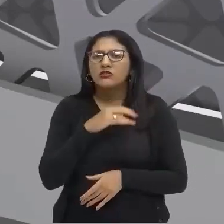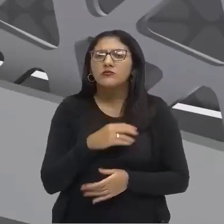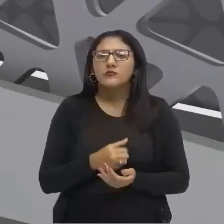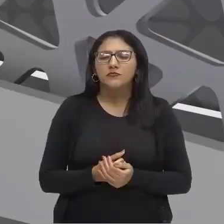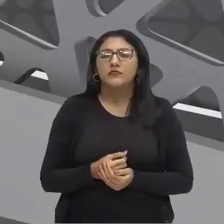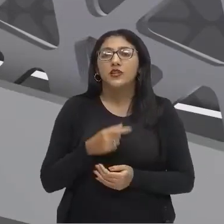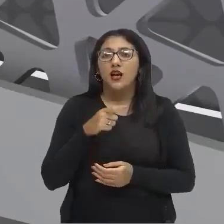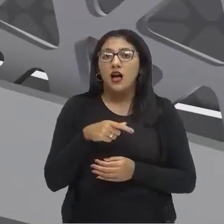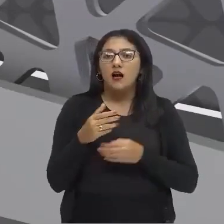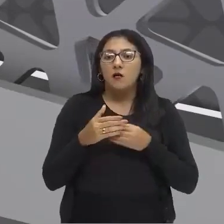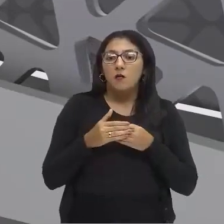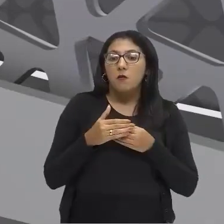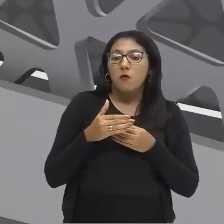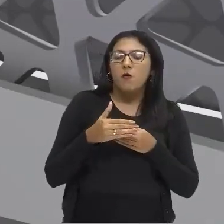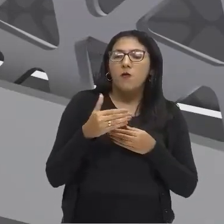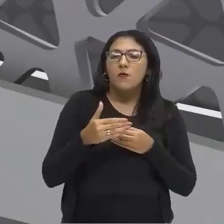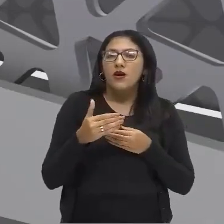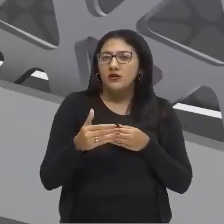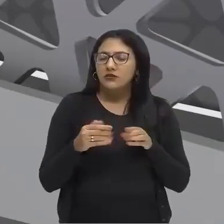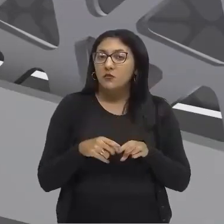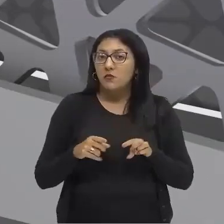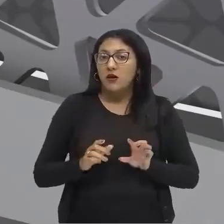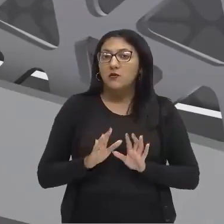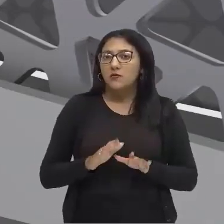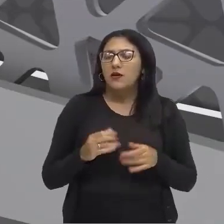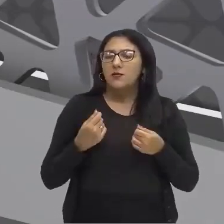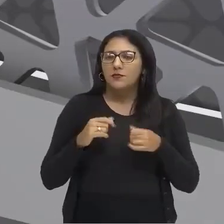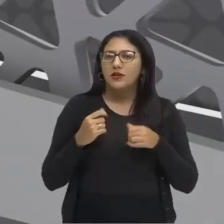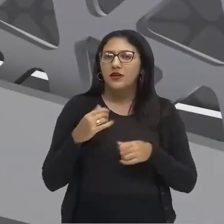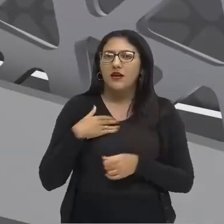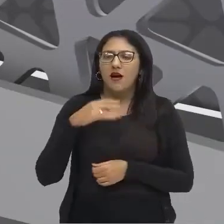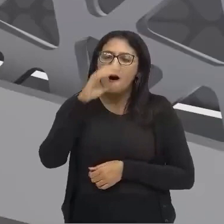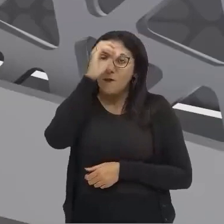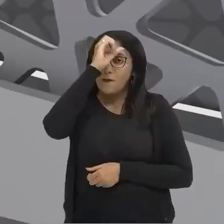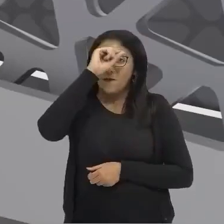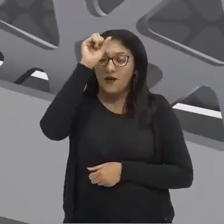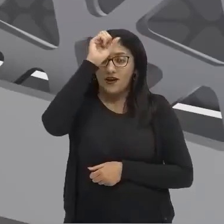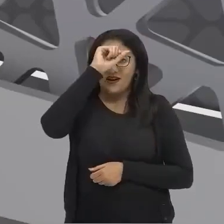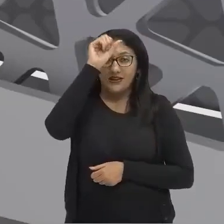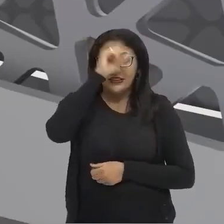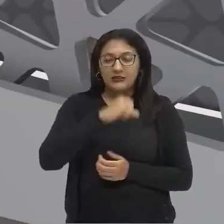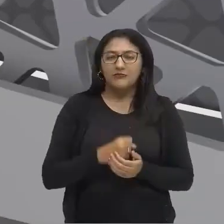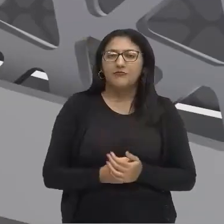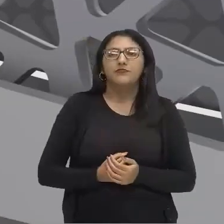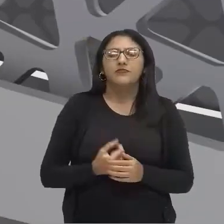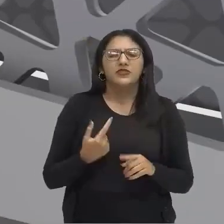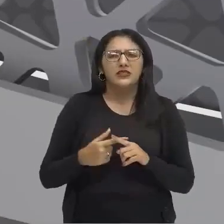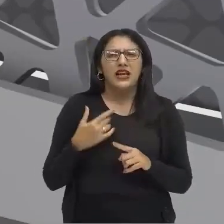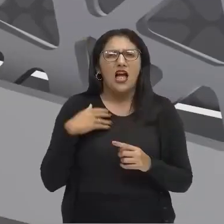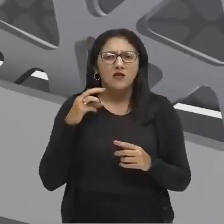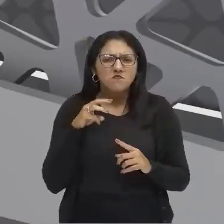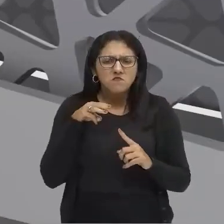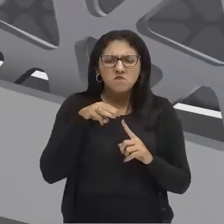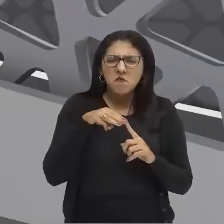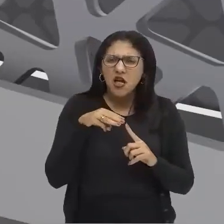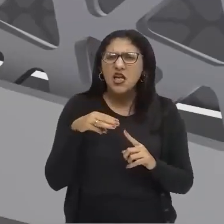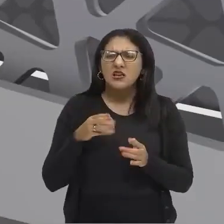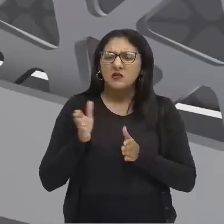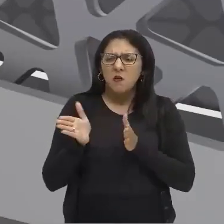eu vou construindo mais aquelas coisas. Eu tenho que também aprender, não é porque eu vou ter metas, não é porque